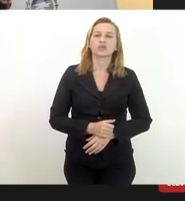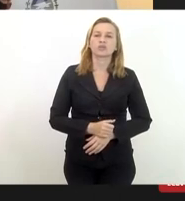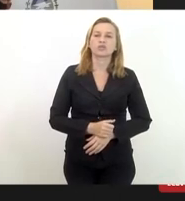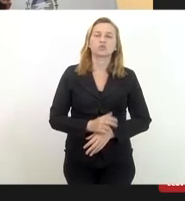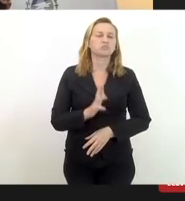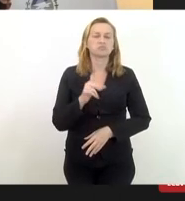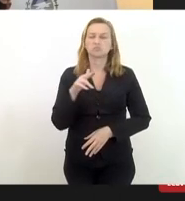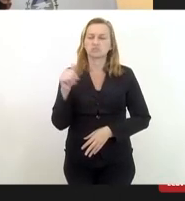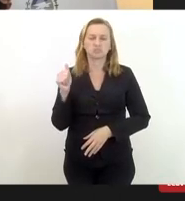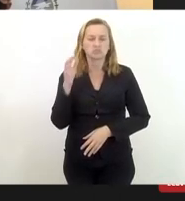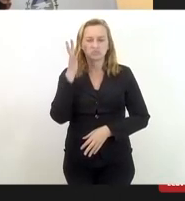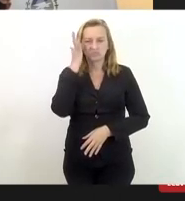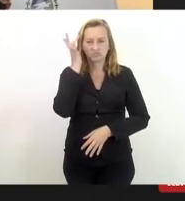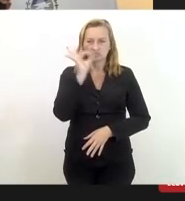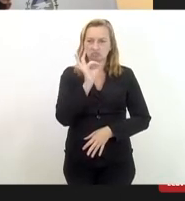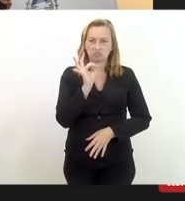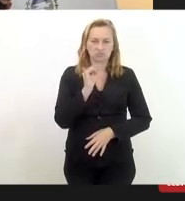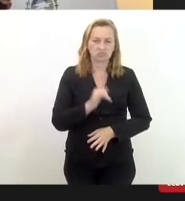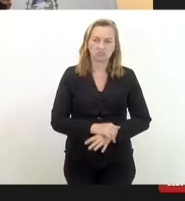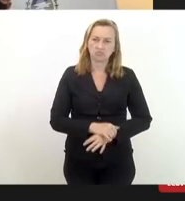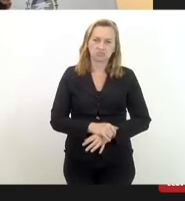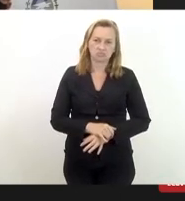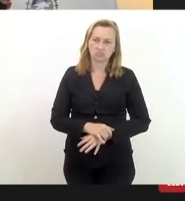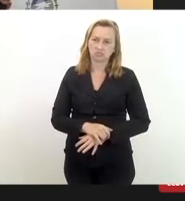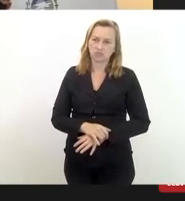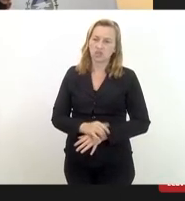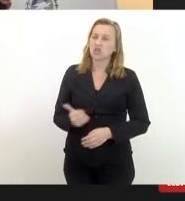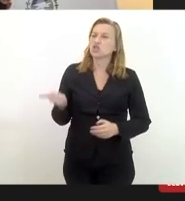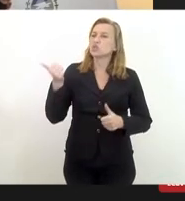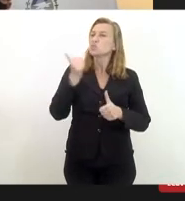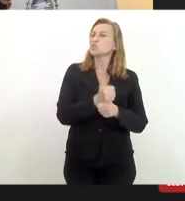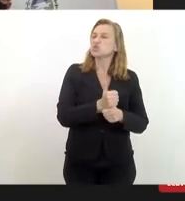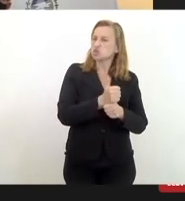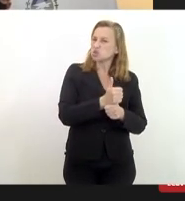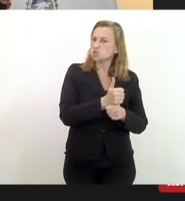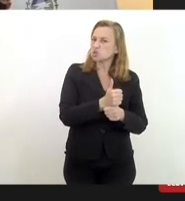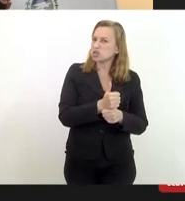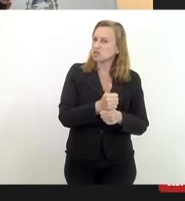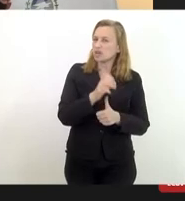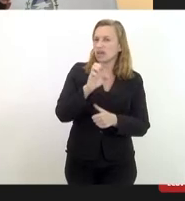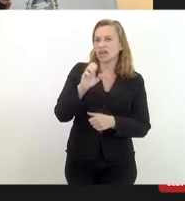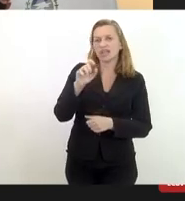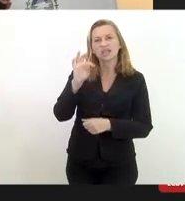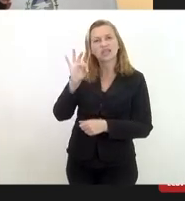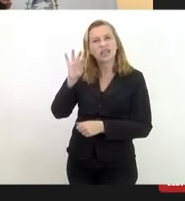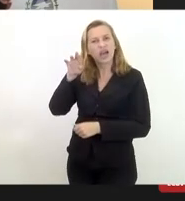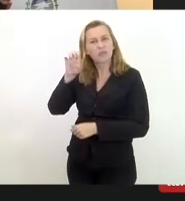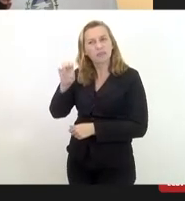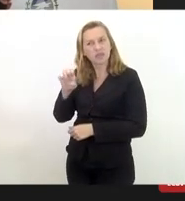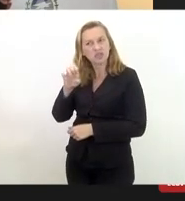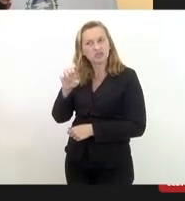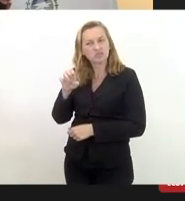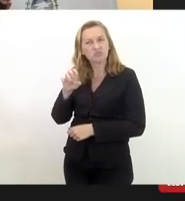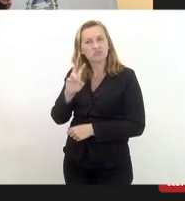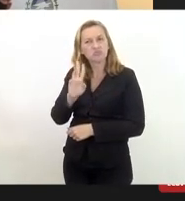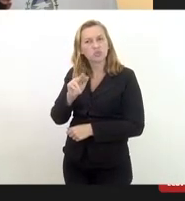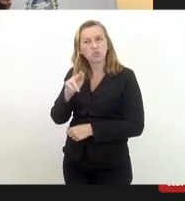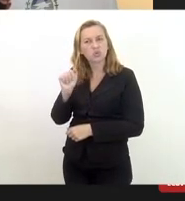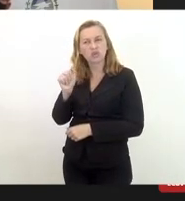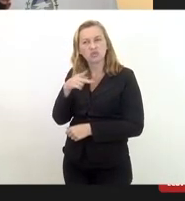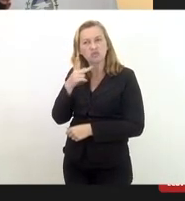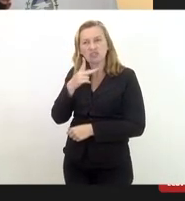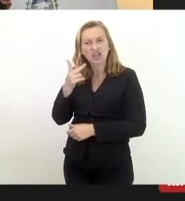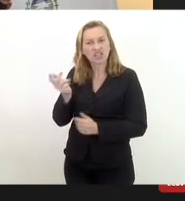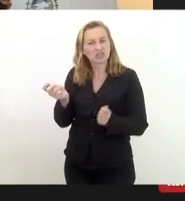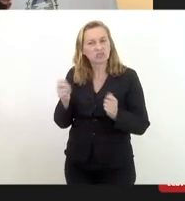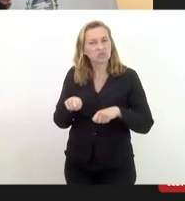Nunca soube de nada que substituísse o ETAP, por exemplo. Nunca foi cogitada a